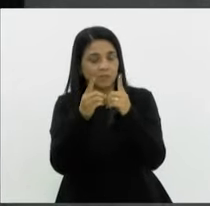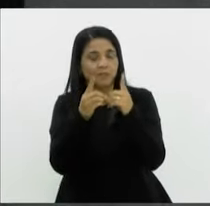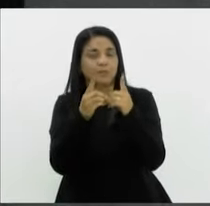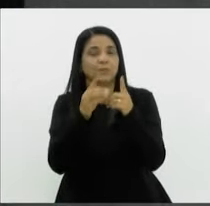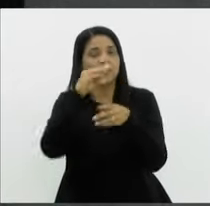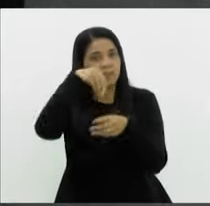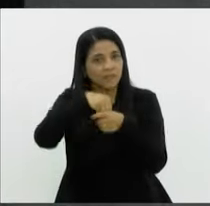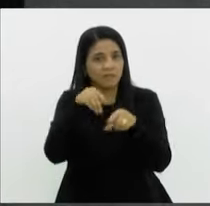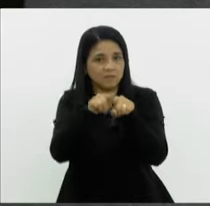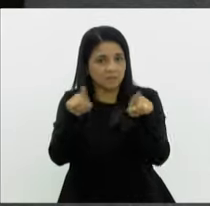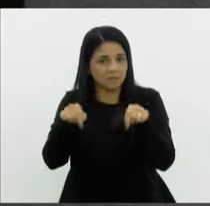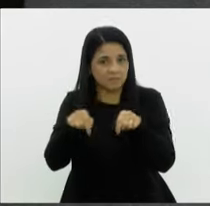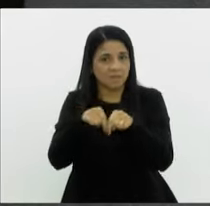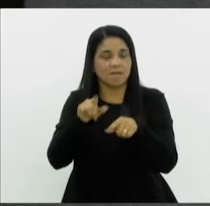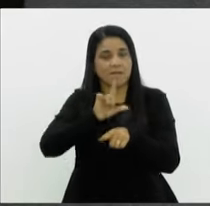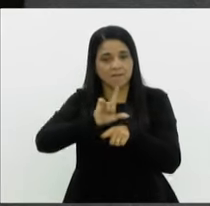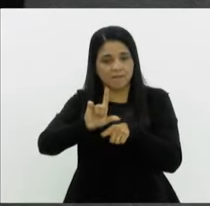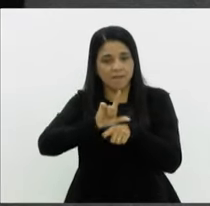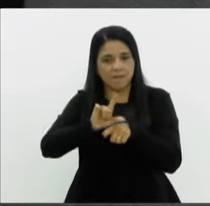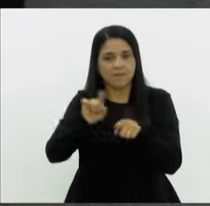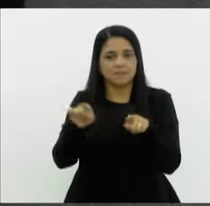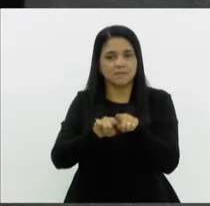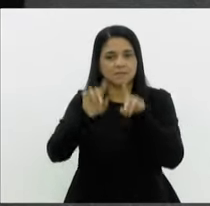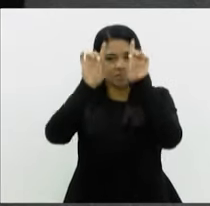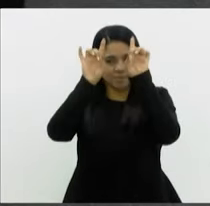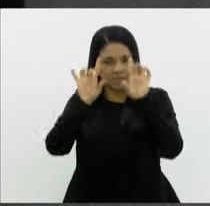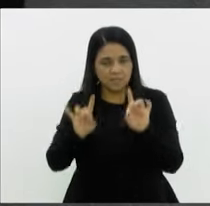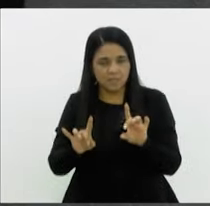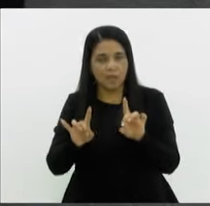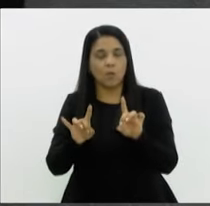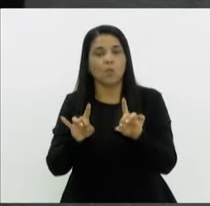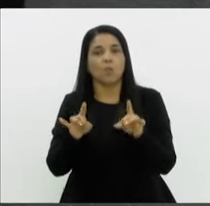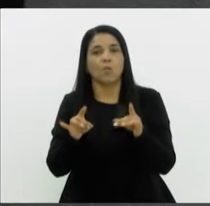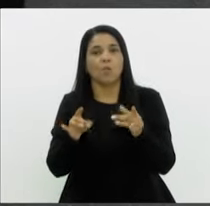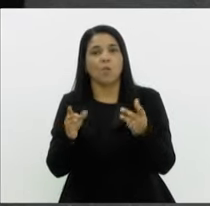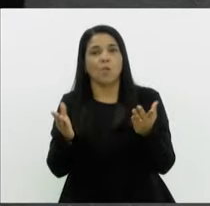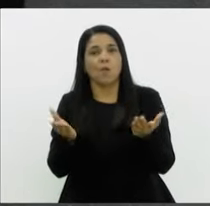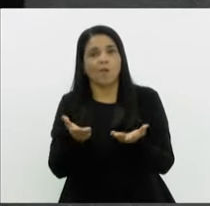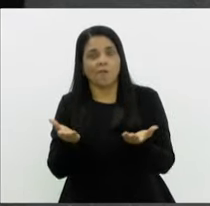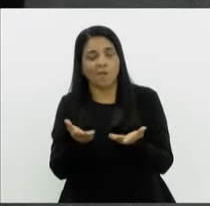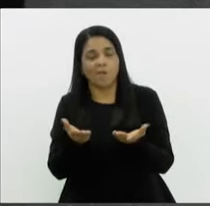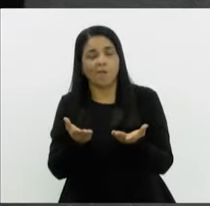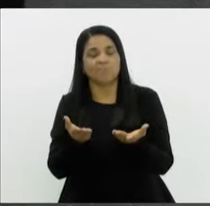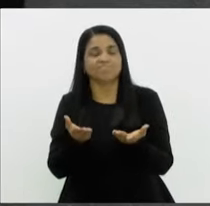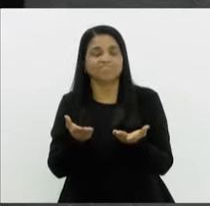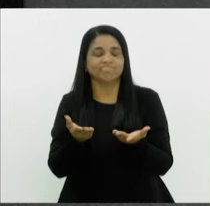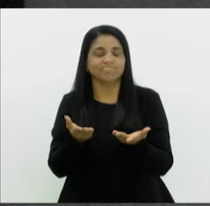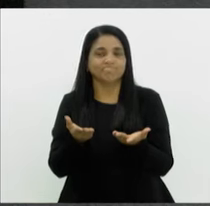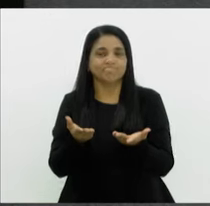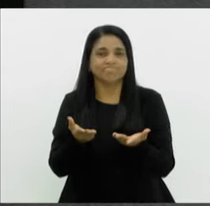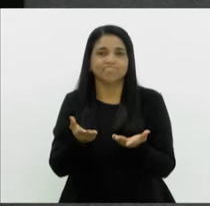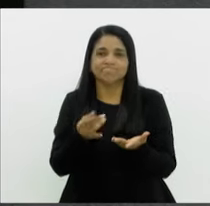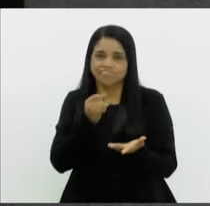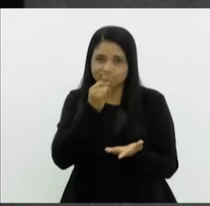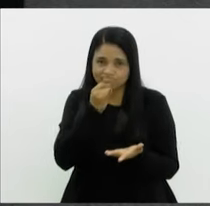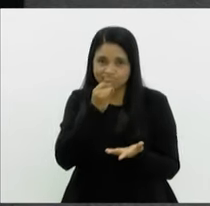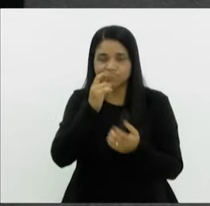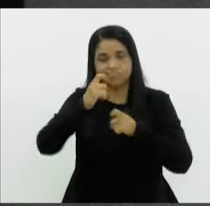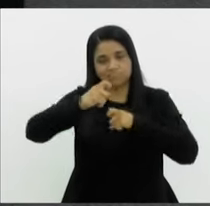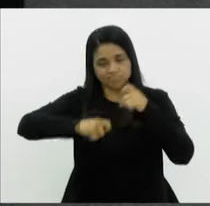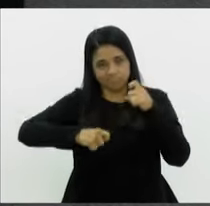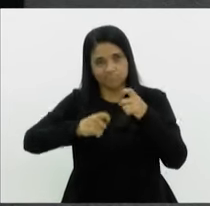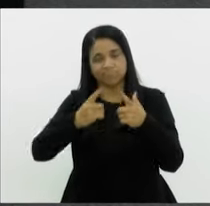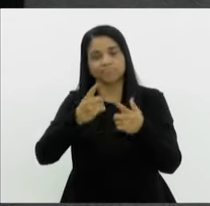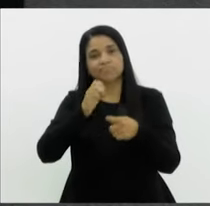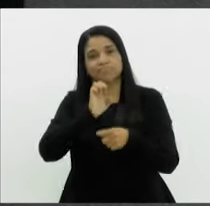às vítimas de violência, em especial nos últimos tempos, esses casos lamentáveis de estupros no estado do Rio